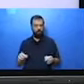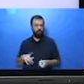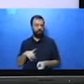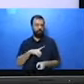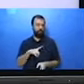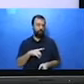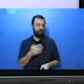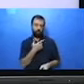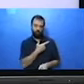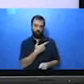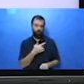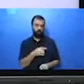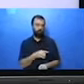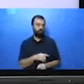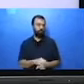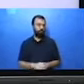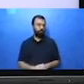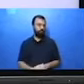Olha aí eles.